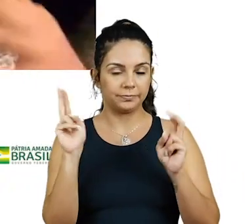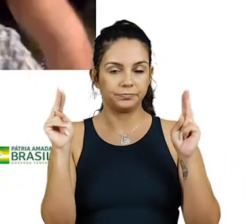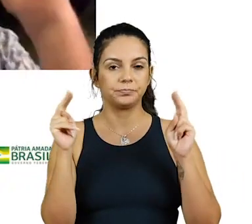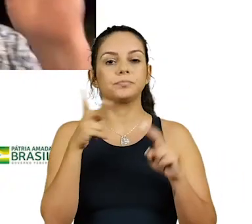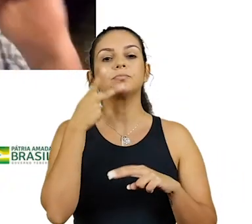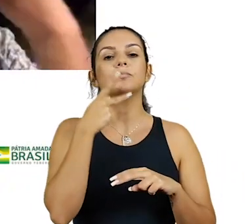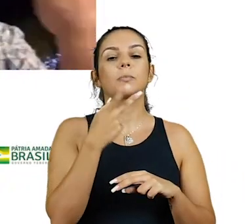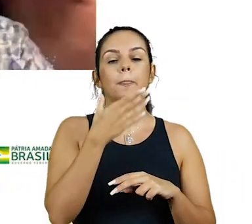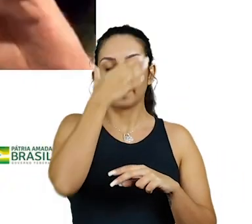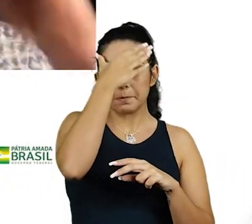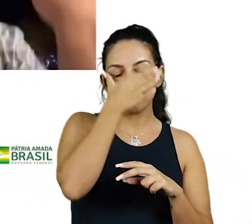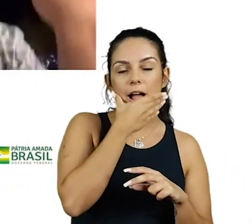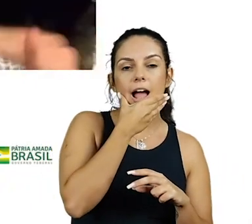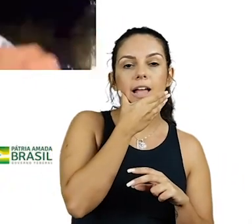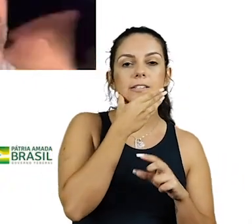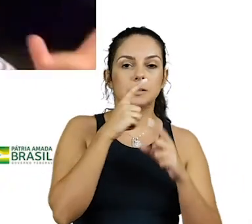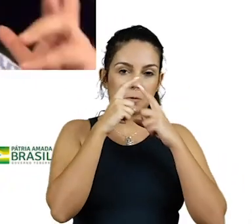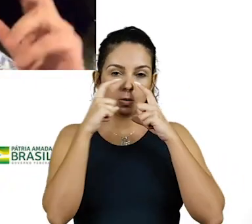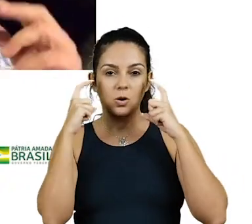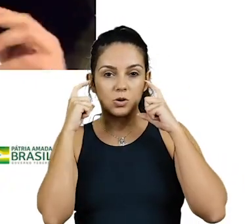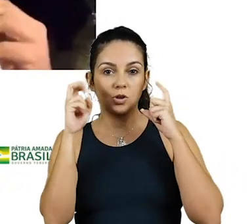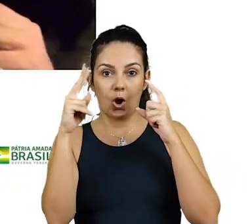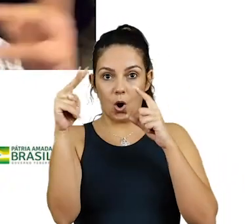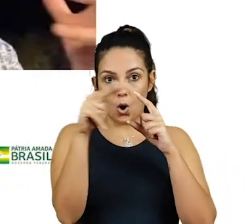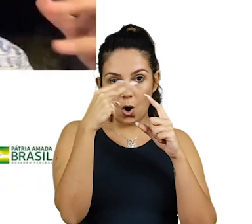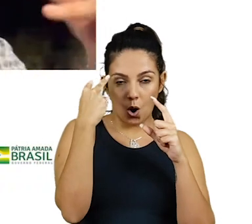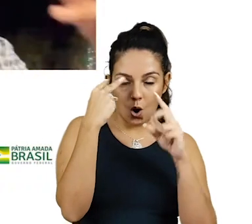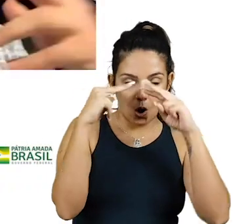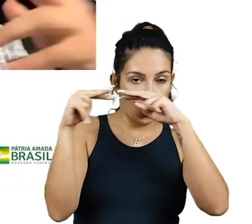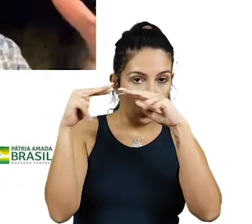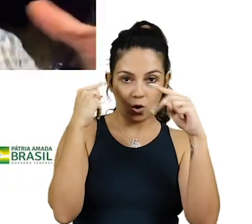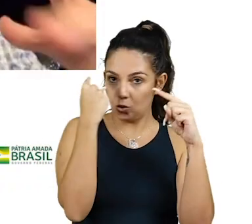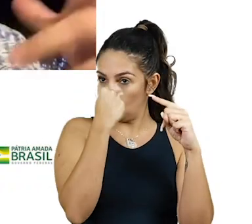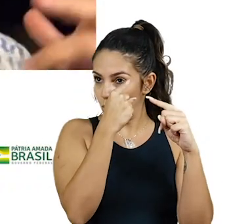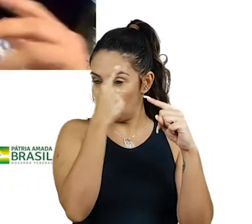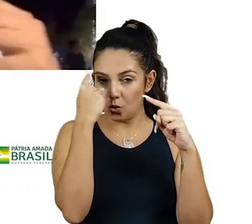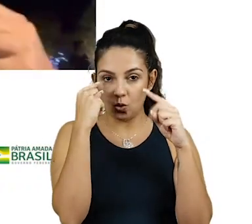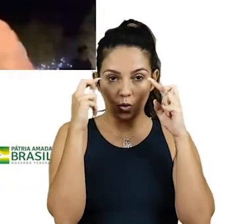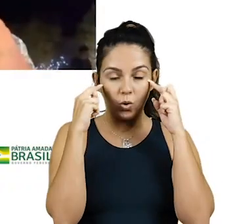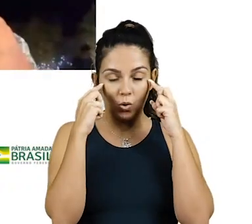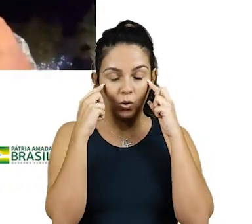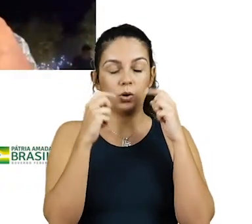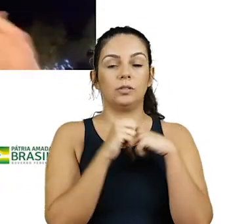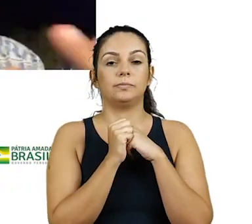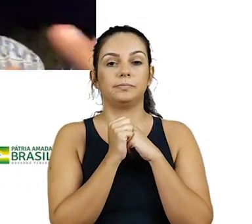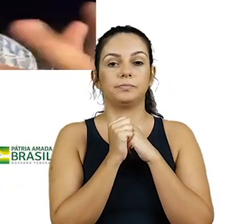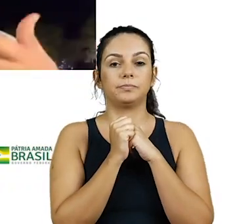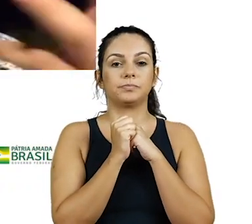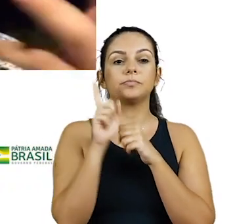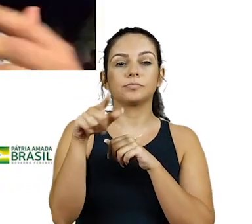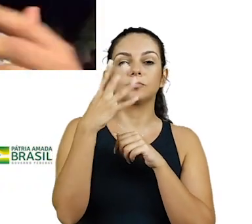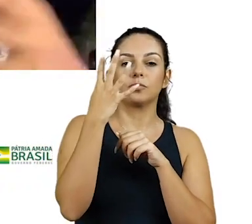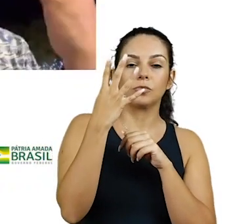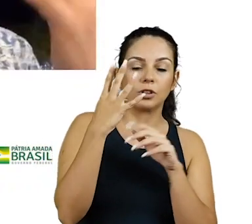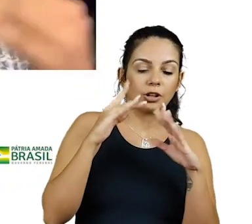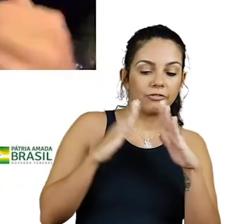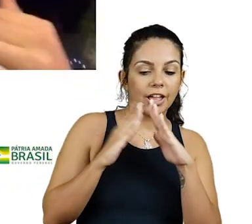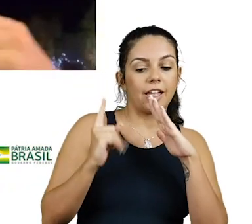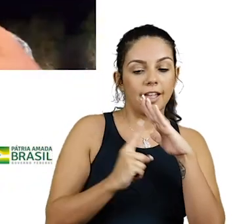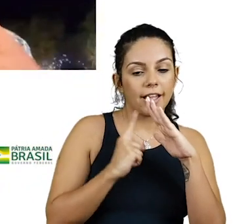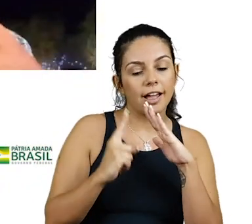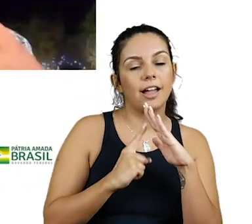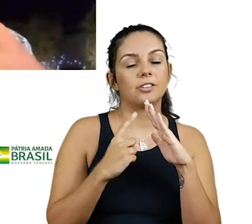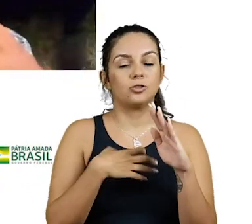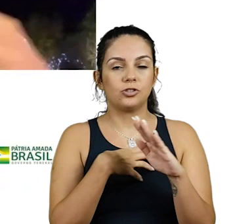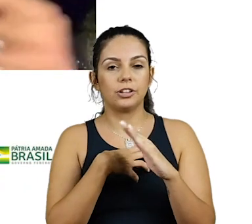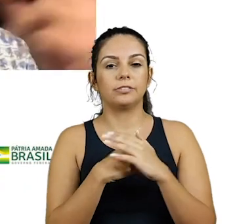falar sobre máscara, como é que você só reconhece a pessoa pelos olhos, né, e também, né, isso é um aspecto da quarentena, desse isolamento.